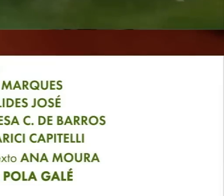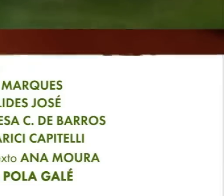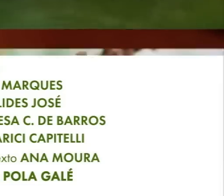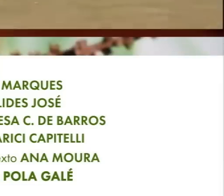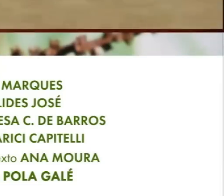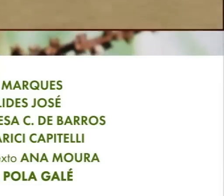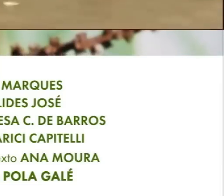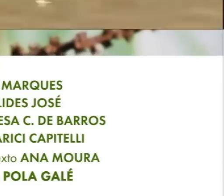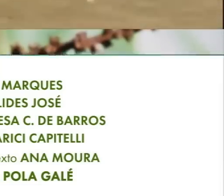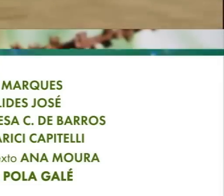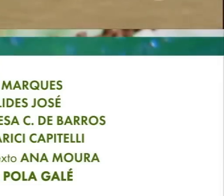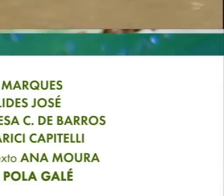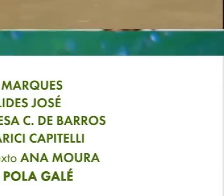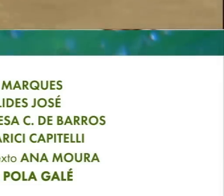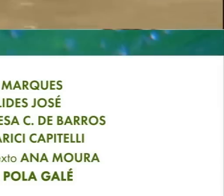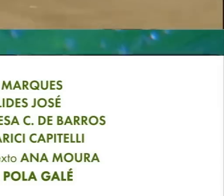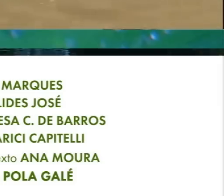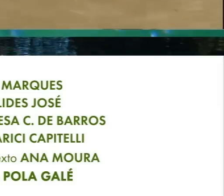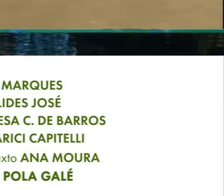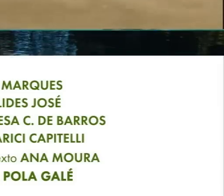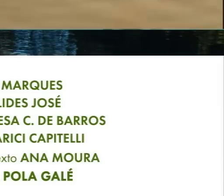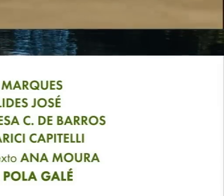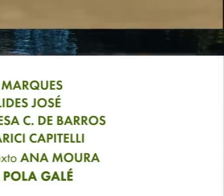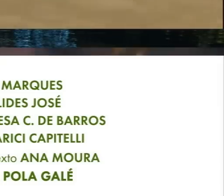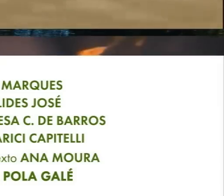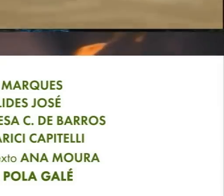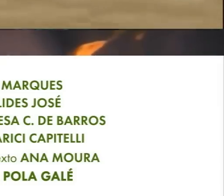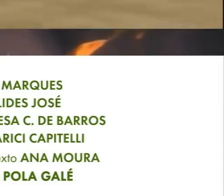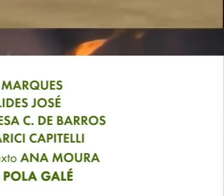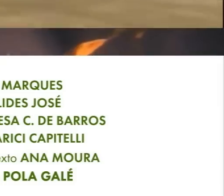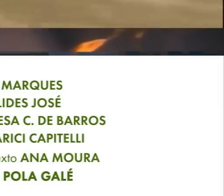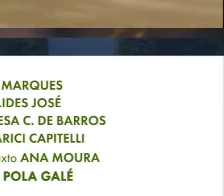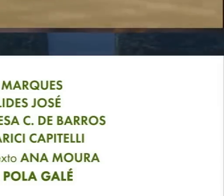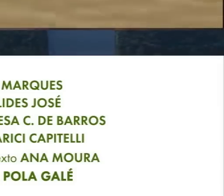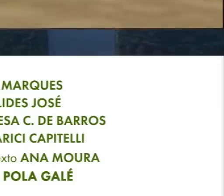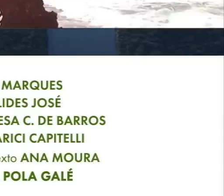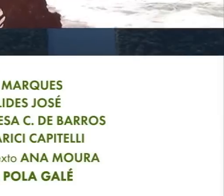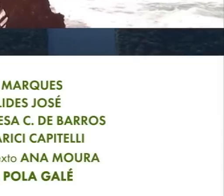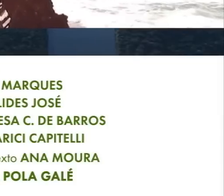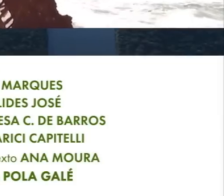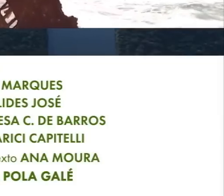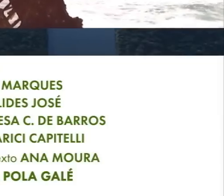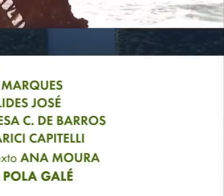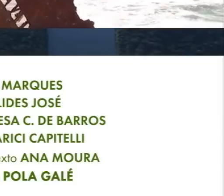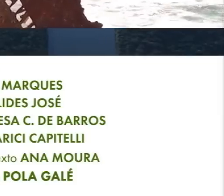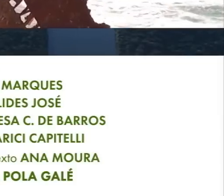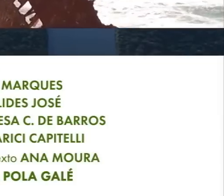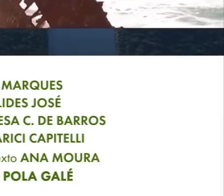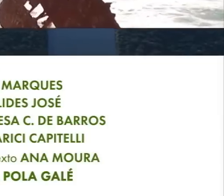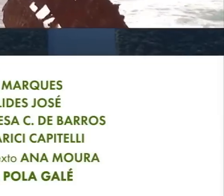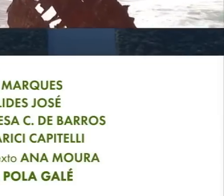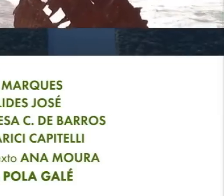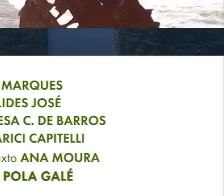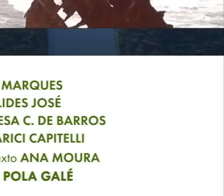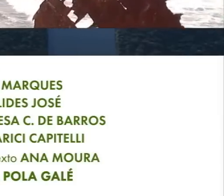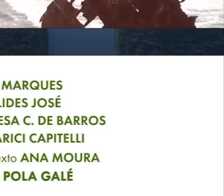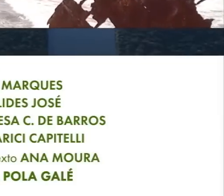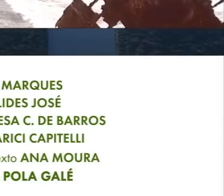com os povos da floresta é que quando você tira a tradição